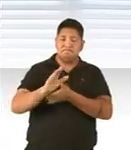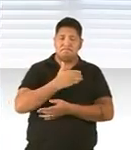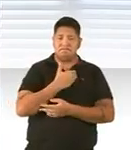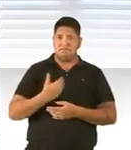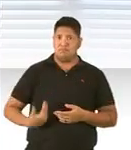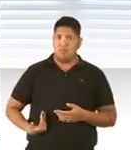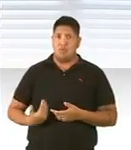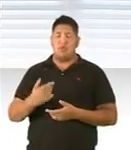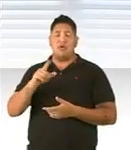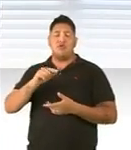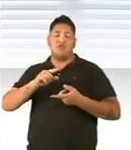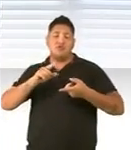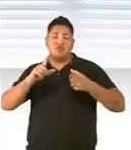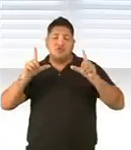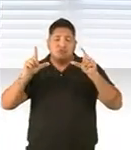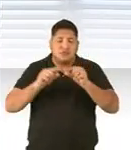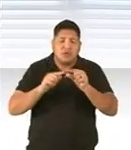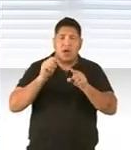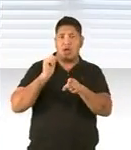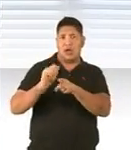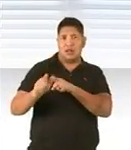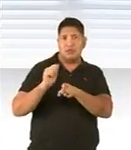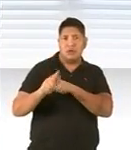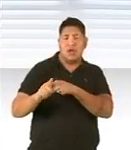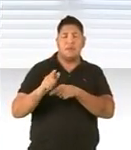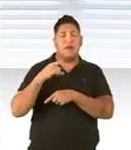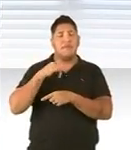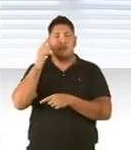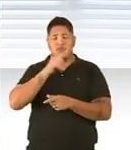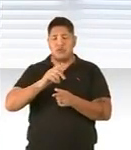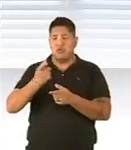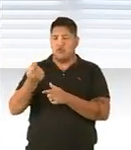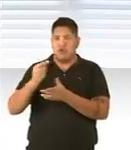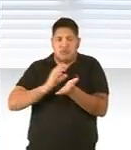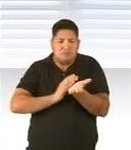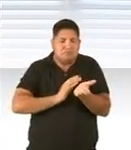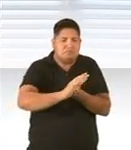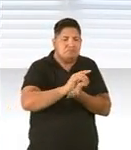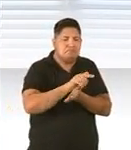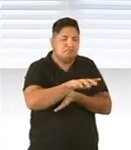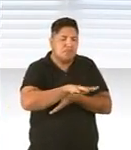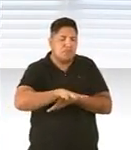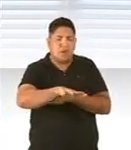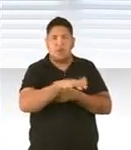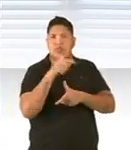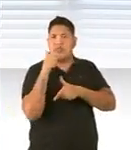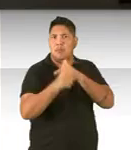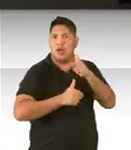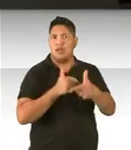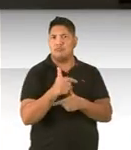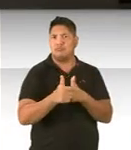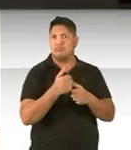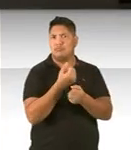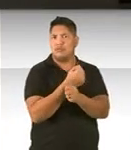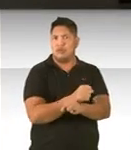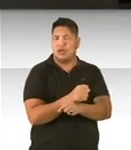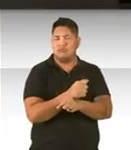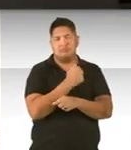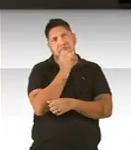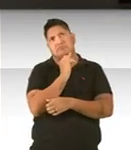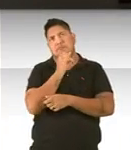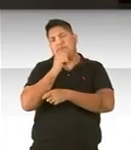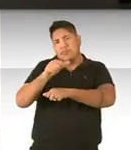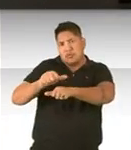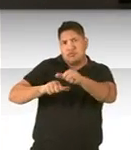no sentido de otimização, de acabar com aluguéis para você investir em operações de trabalho escravo,